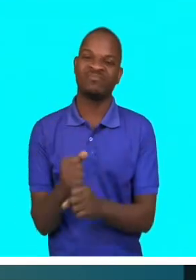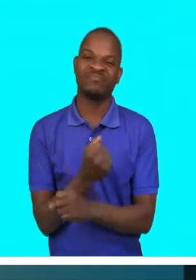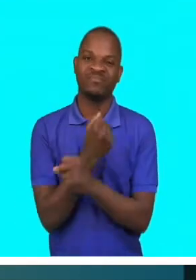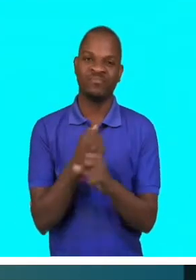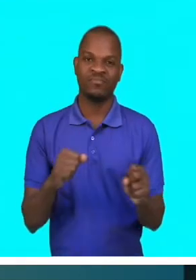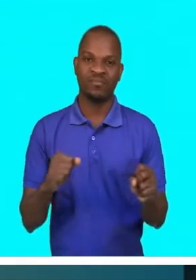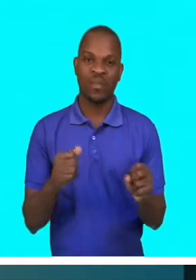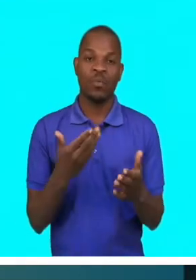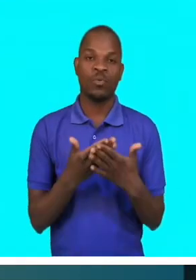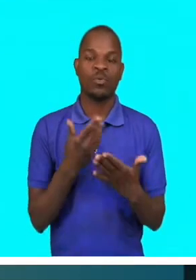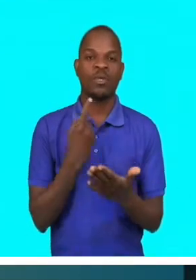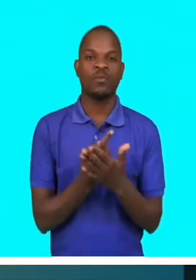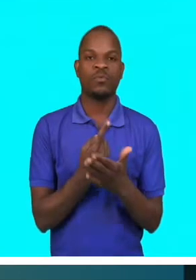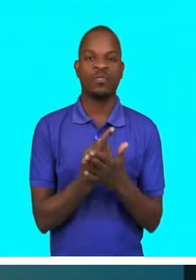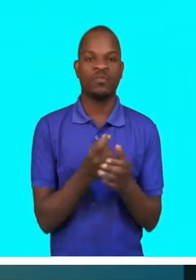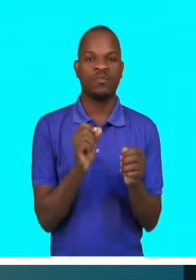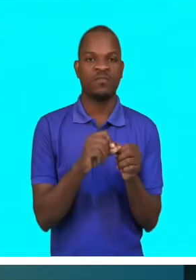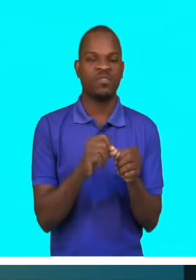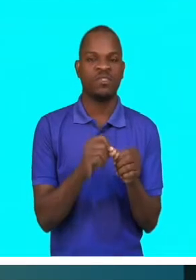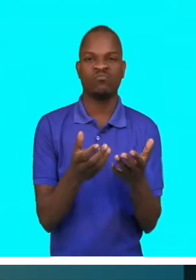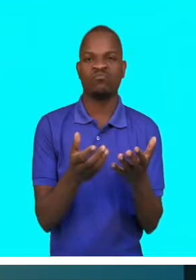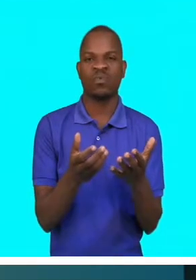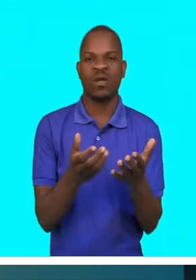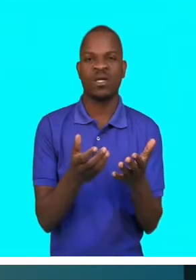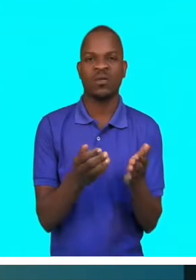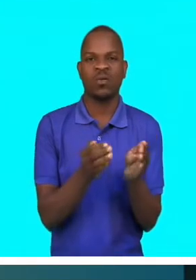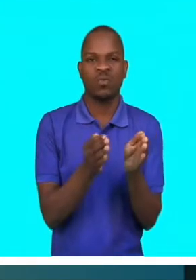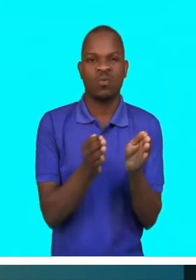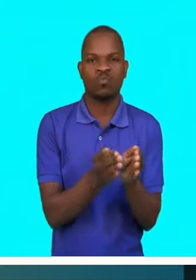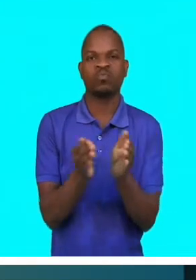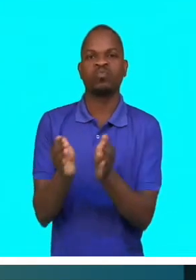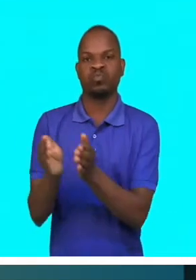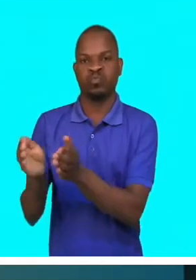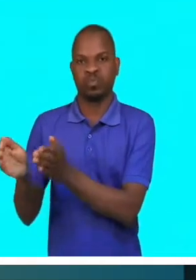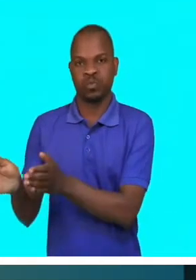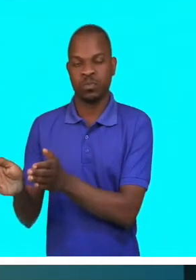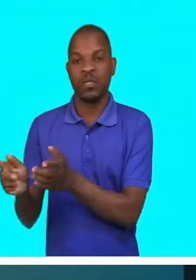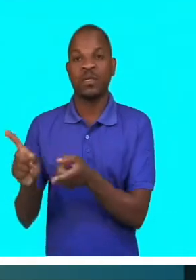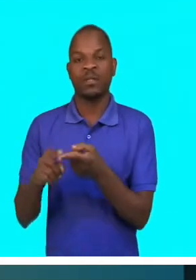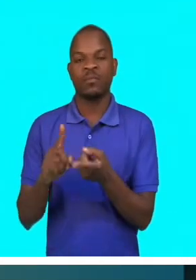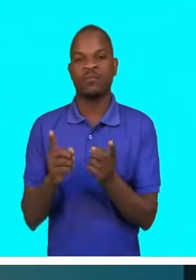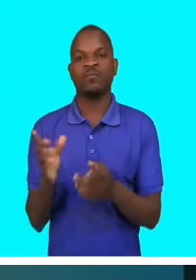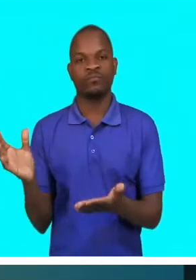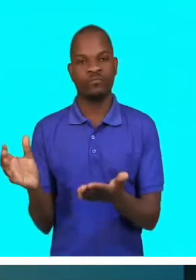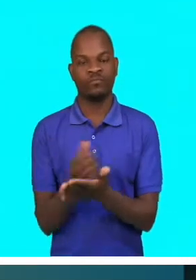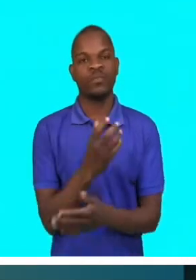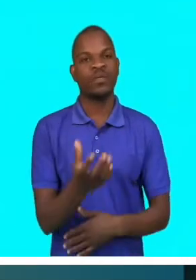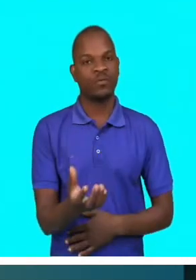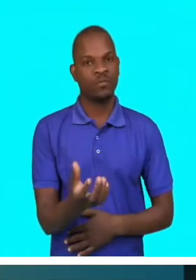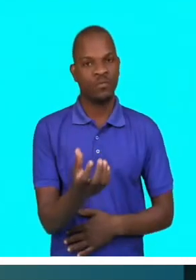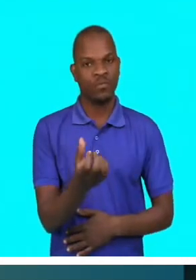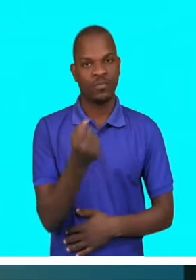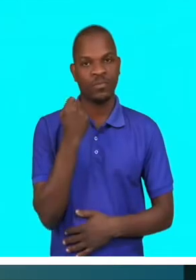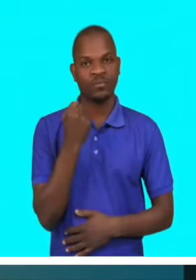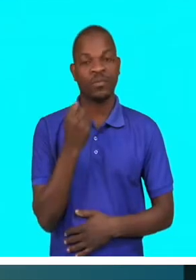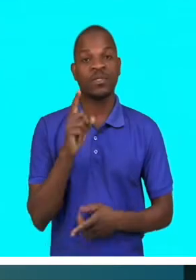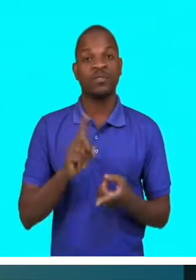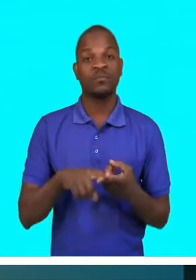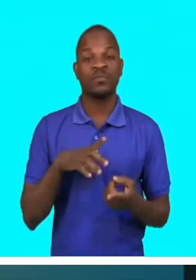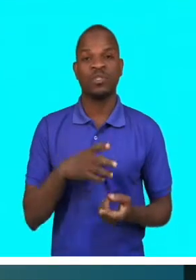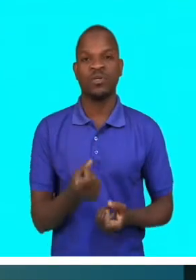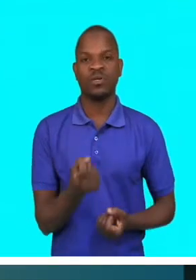Isso não é viável. Portanto, temos que fazer as coisas step by step e penso que nós vamos conseguir. Agora,